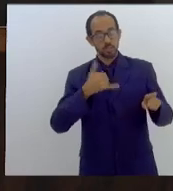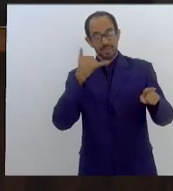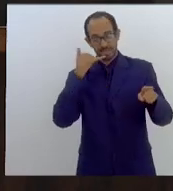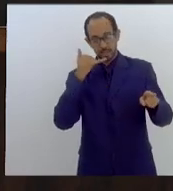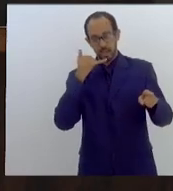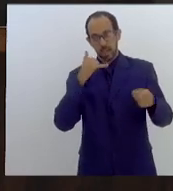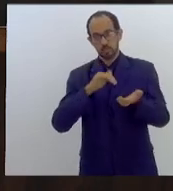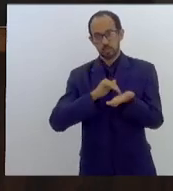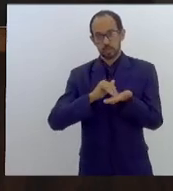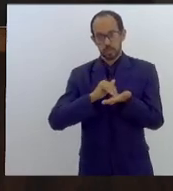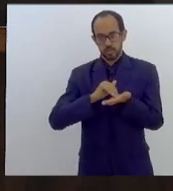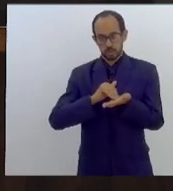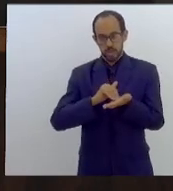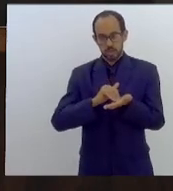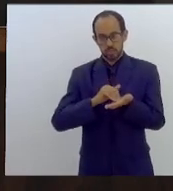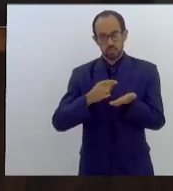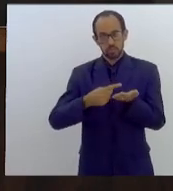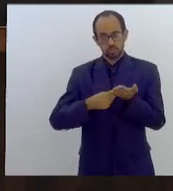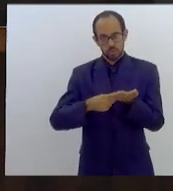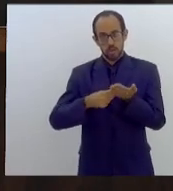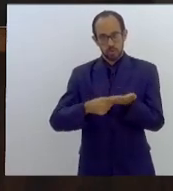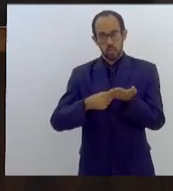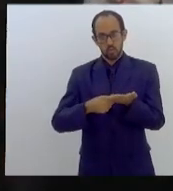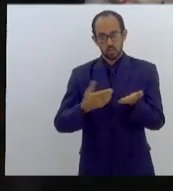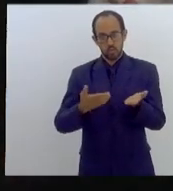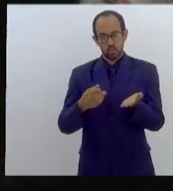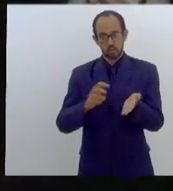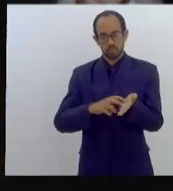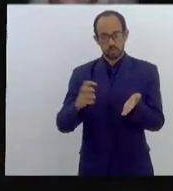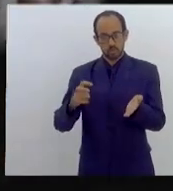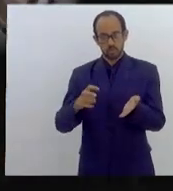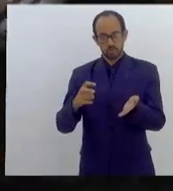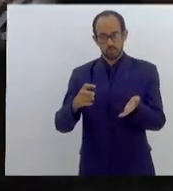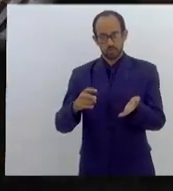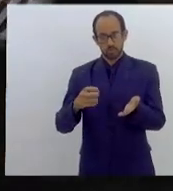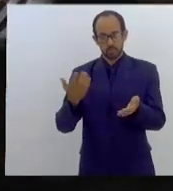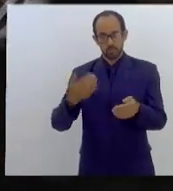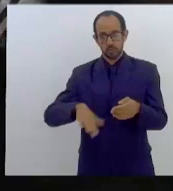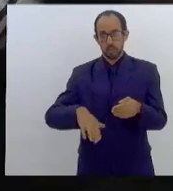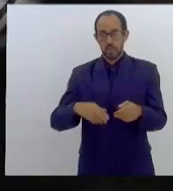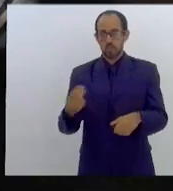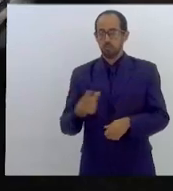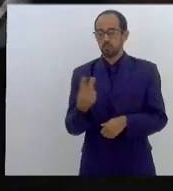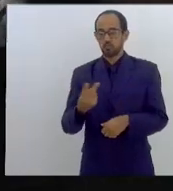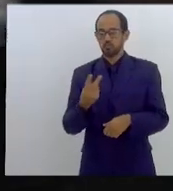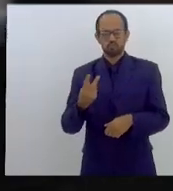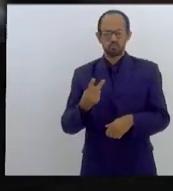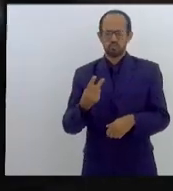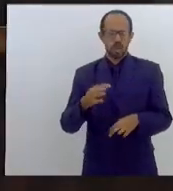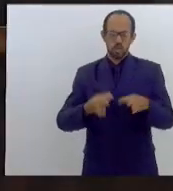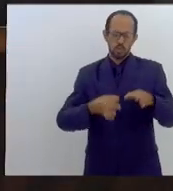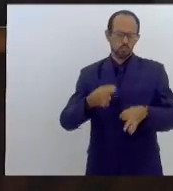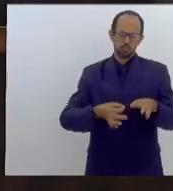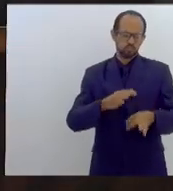no acordo hoje pela manhã, tá? Porque aqui eu não quero fazer juízo de valor de ninguém, não